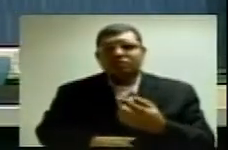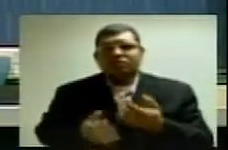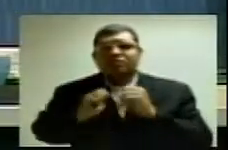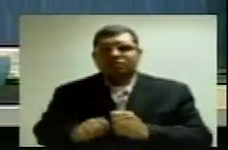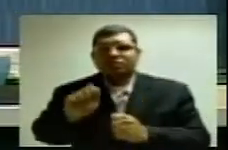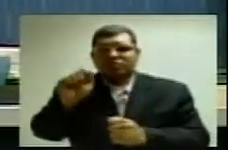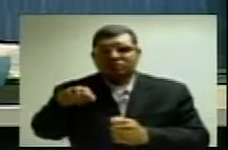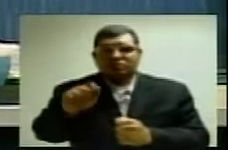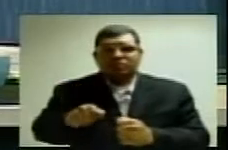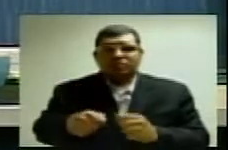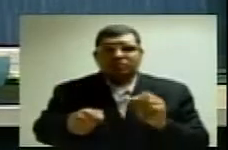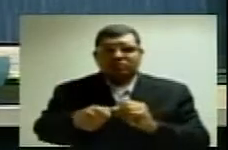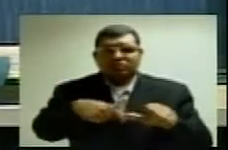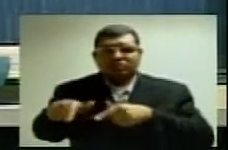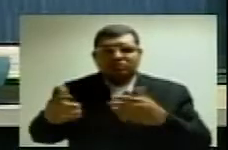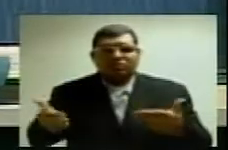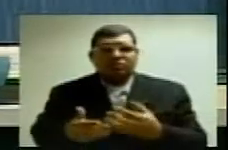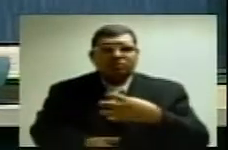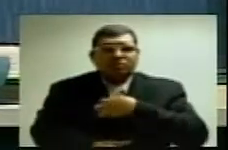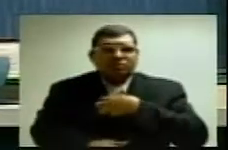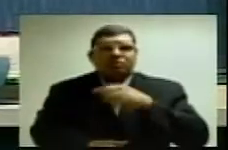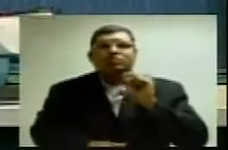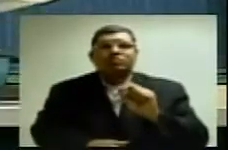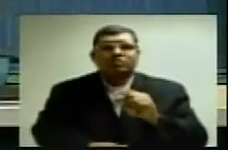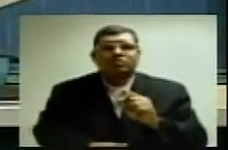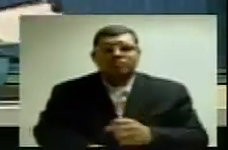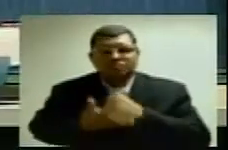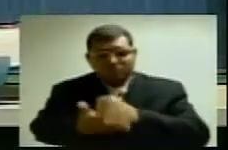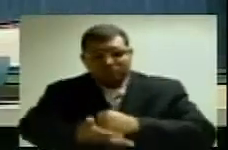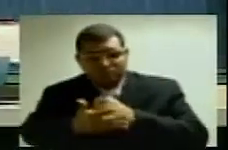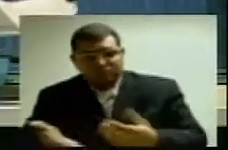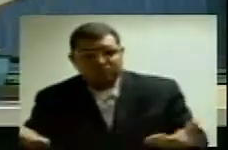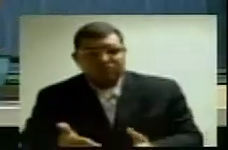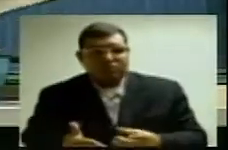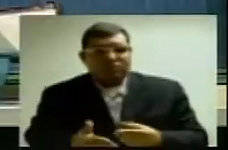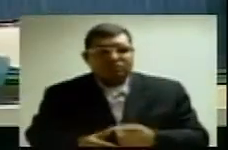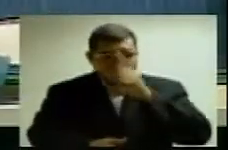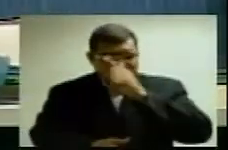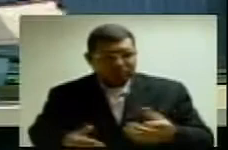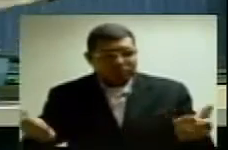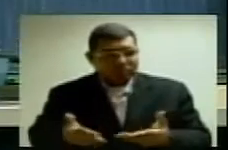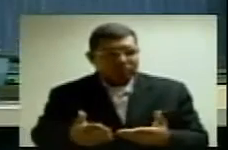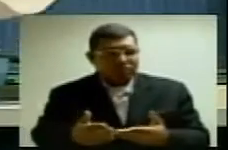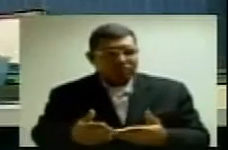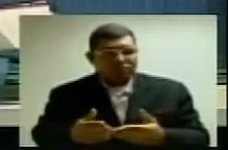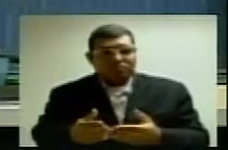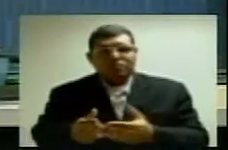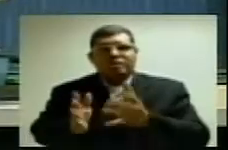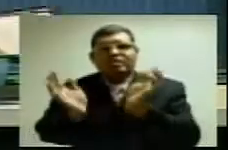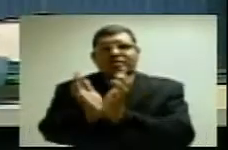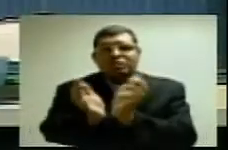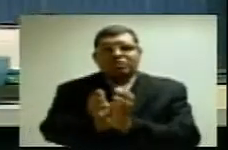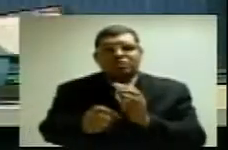para que nós possamos tomar as providências no sentido de agilizar o desmonte dessa